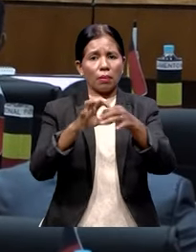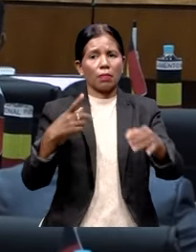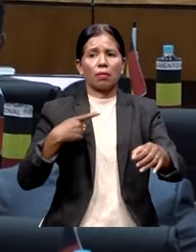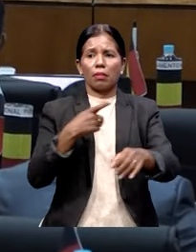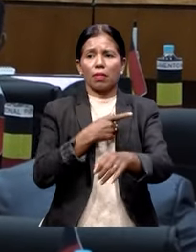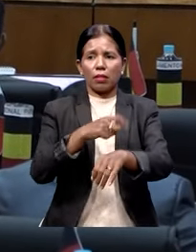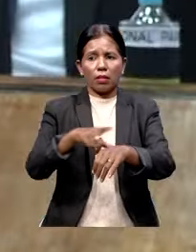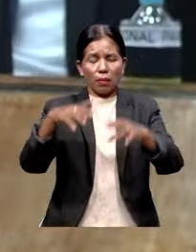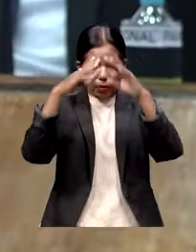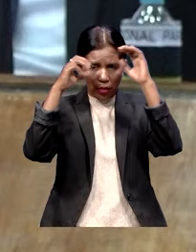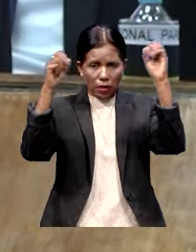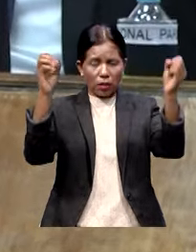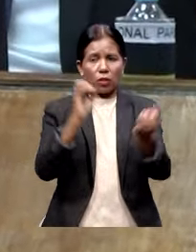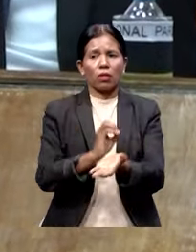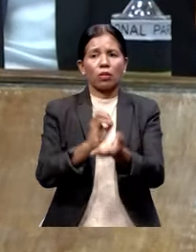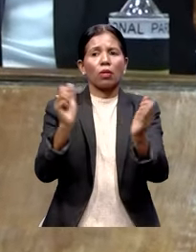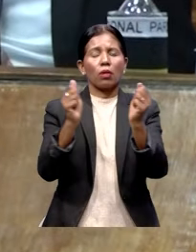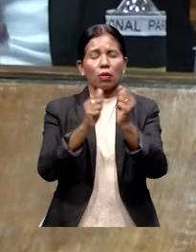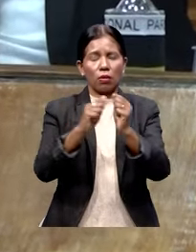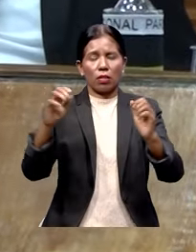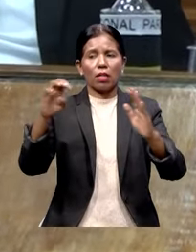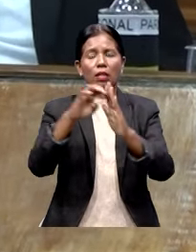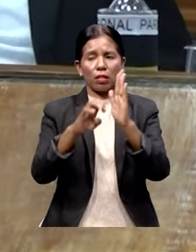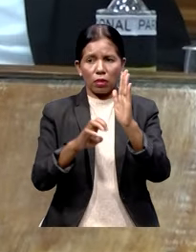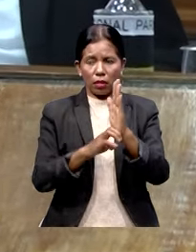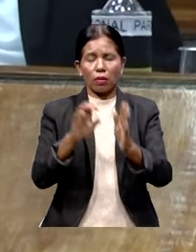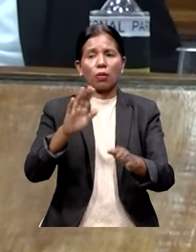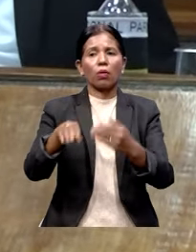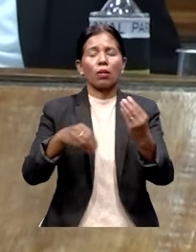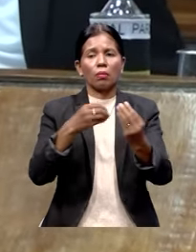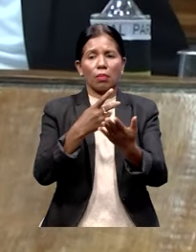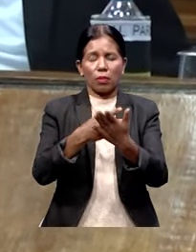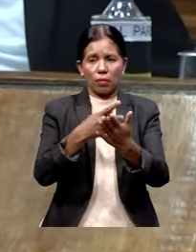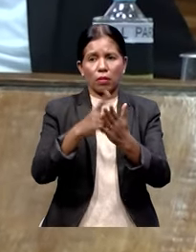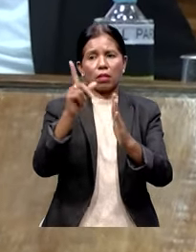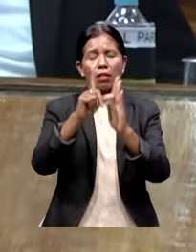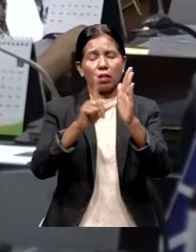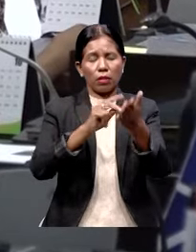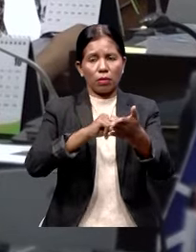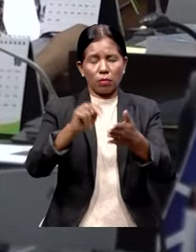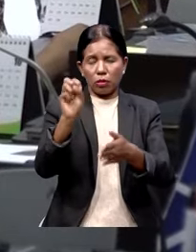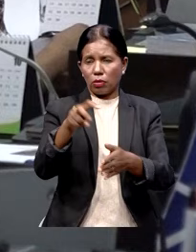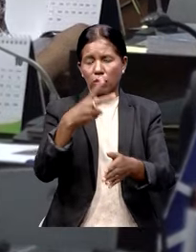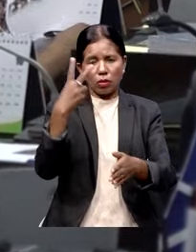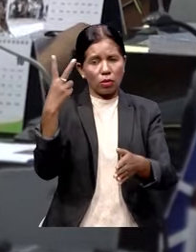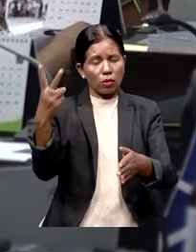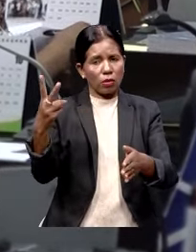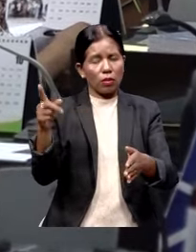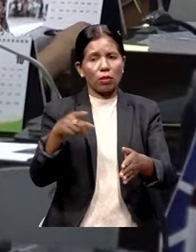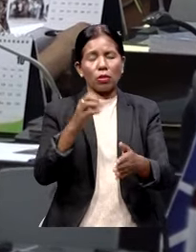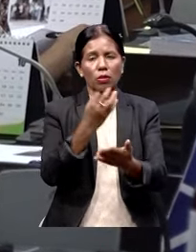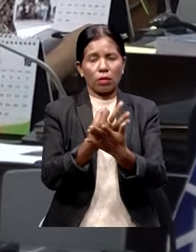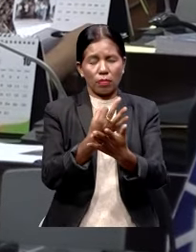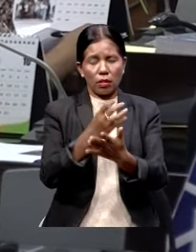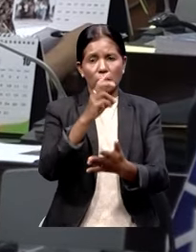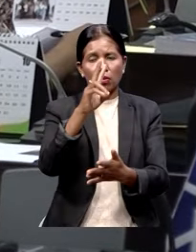Presidente Eutrari Reoa, ou Nia Comitiva, quando a proposta lei número estabelecida em Rua Barra sexta, orçamento do Estado tinha